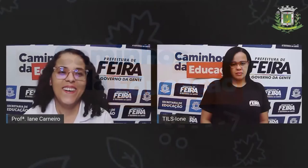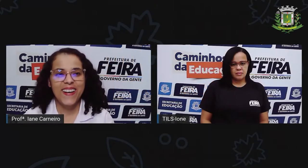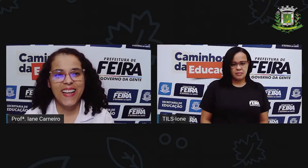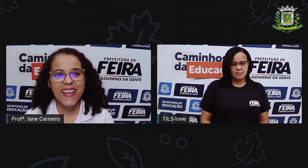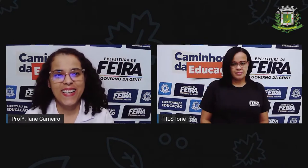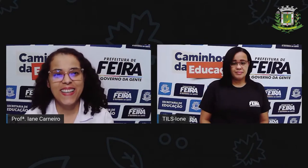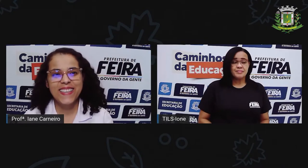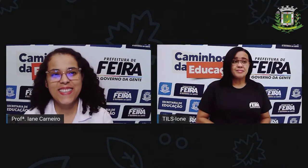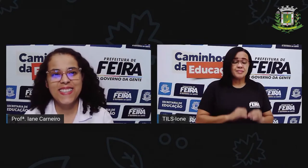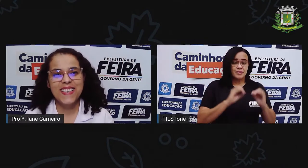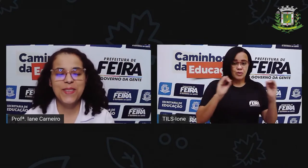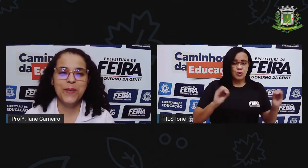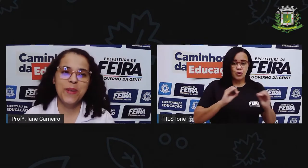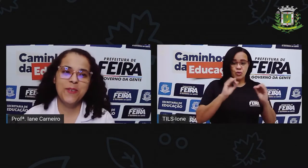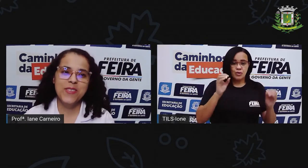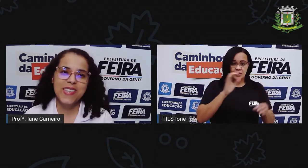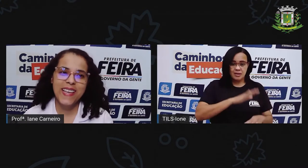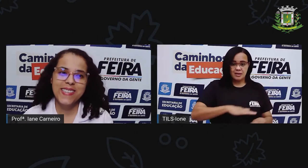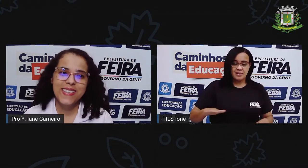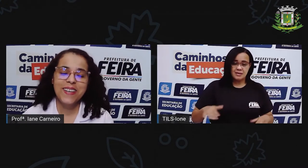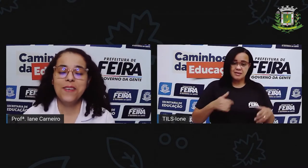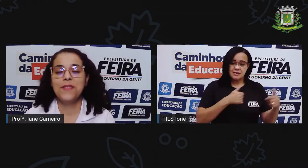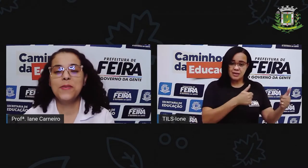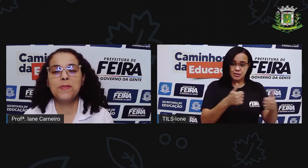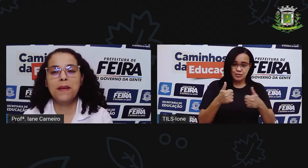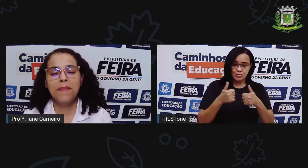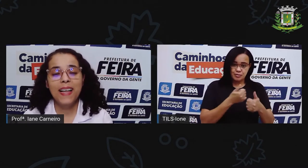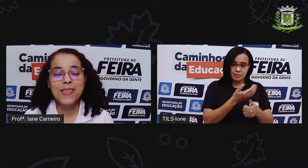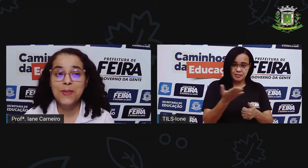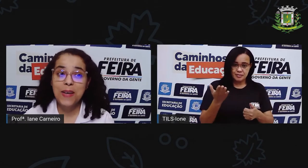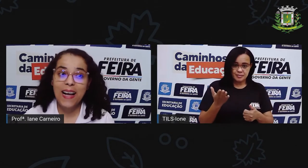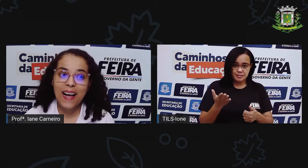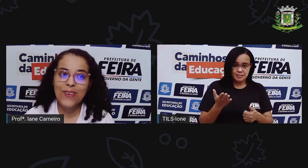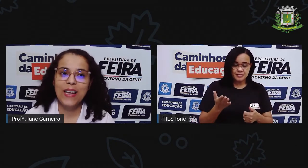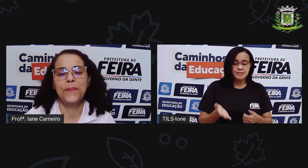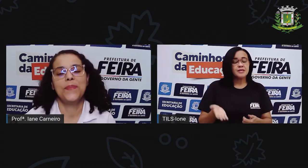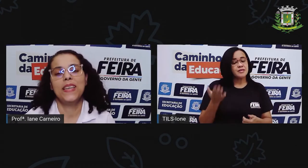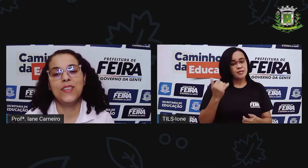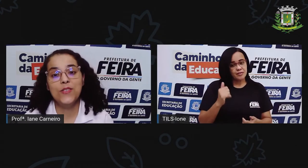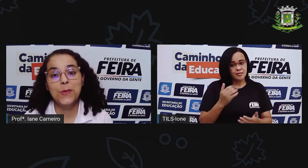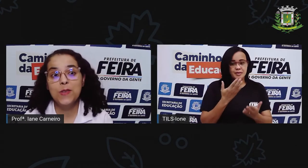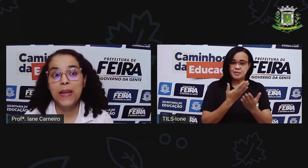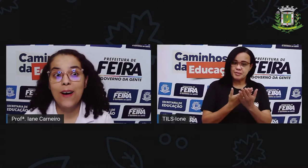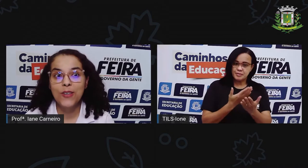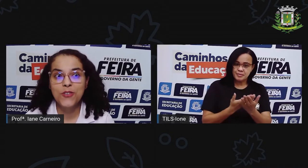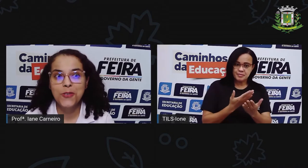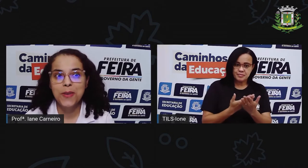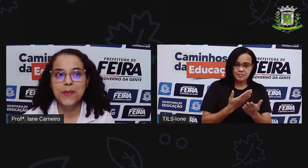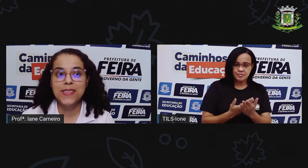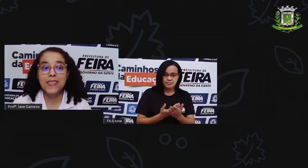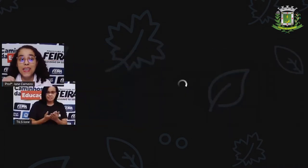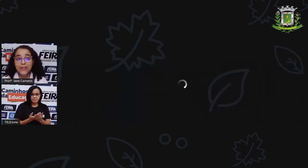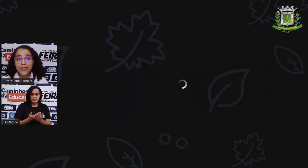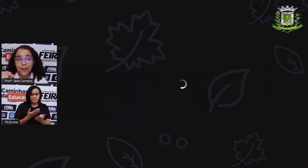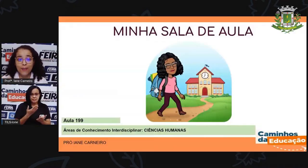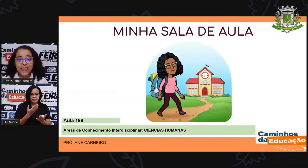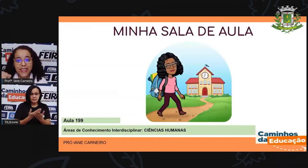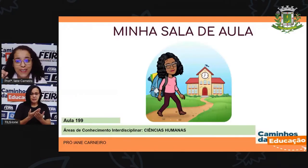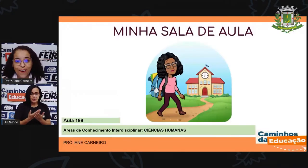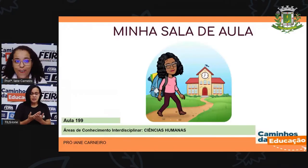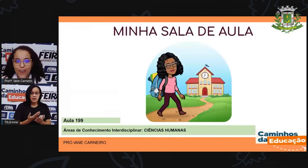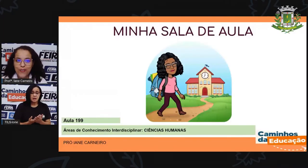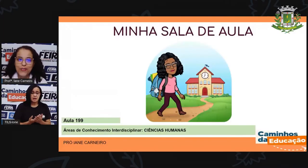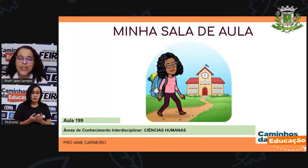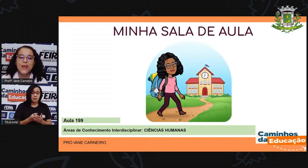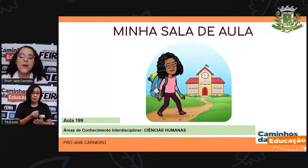Olá, crianças, tudo bem com vocês? Vamos para mais uma aula. E nós vamos para a aula de número 199,